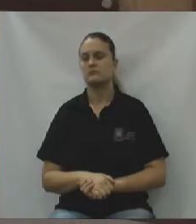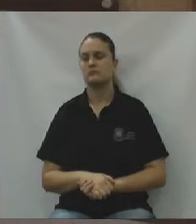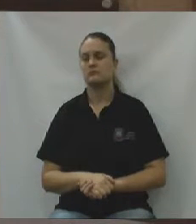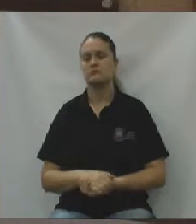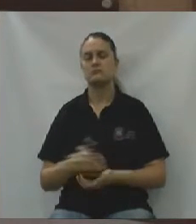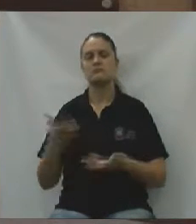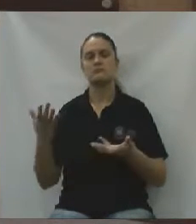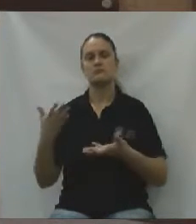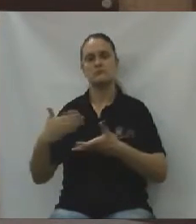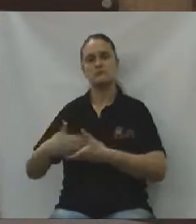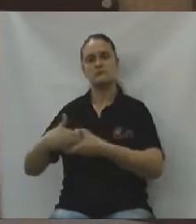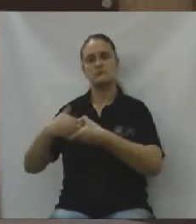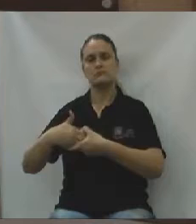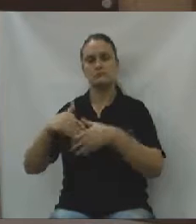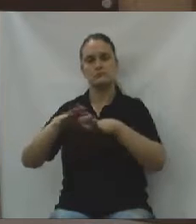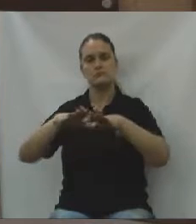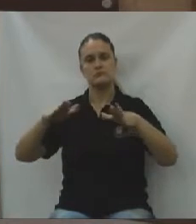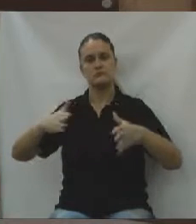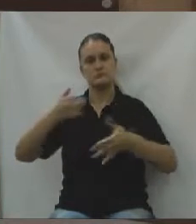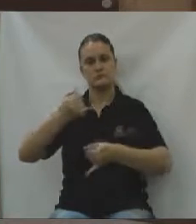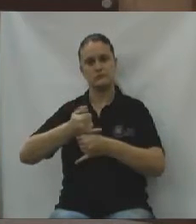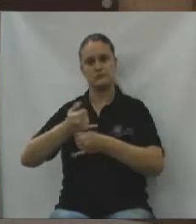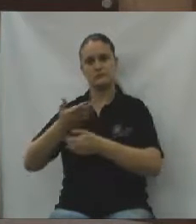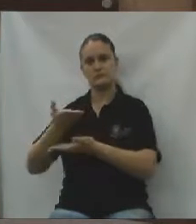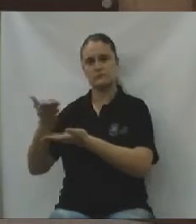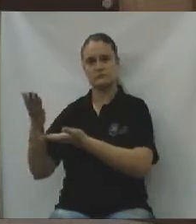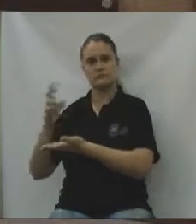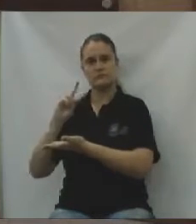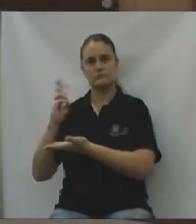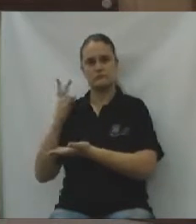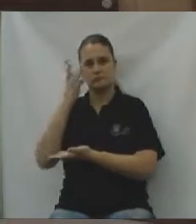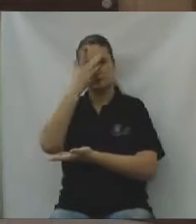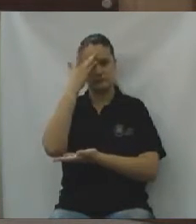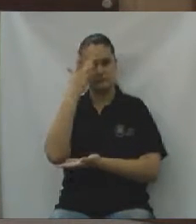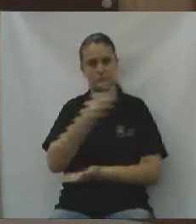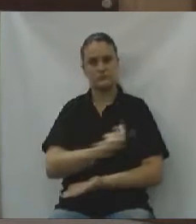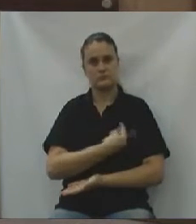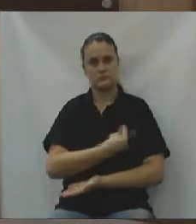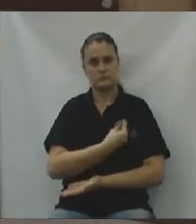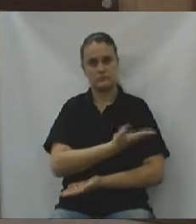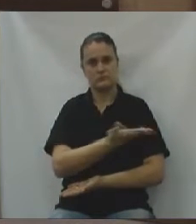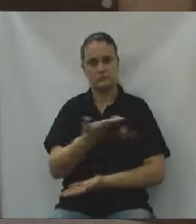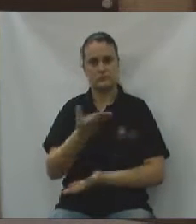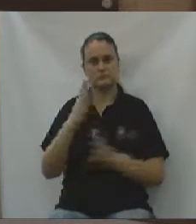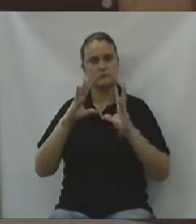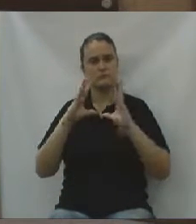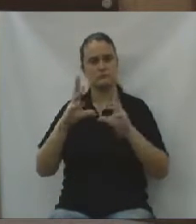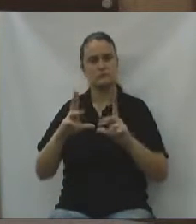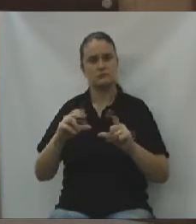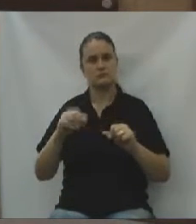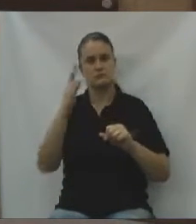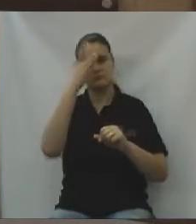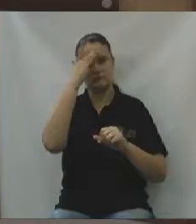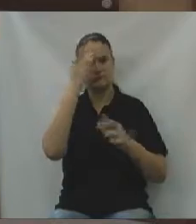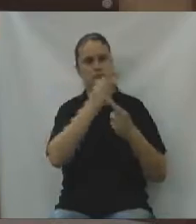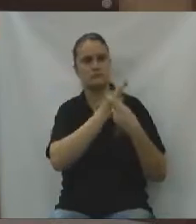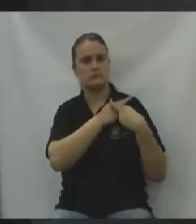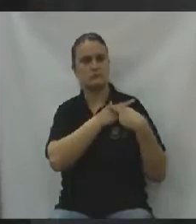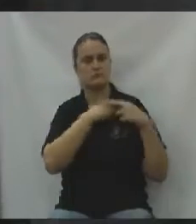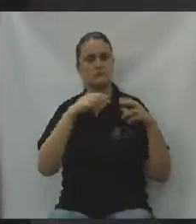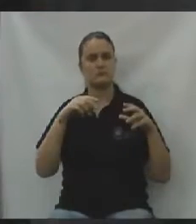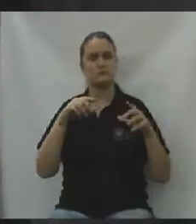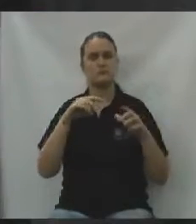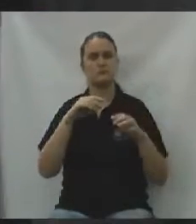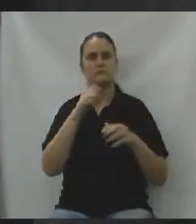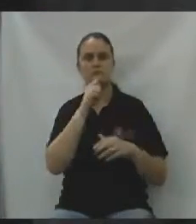Quero cumprimentar a mesa diretora, nobres pares vereadores, munícipes presentes e toda a imprensa. Na